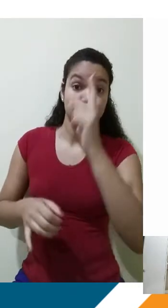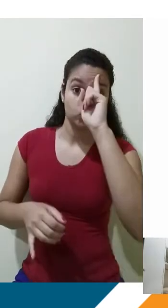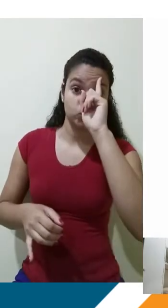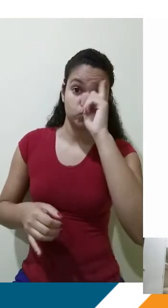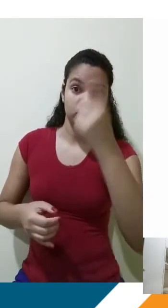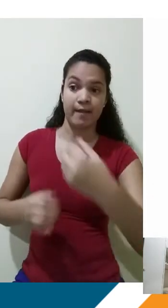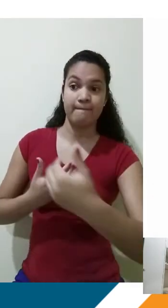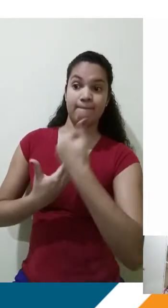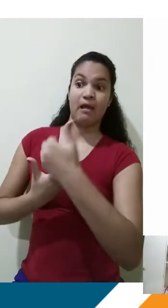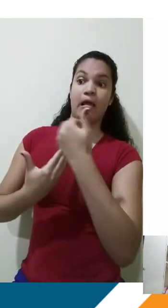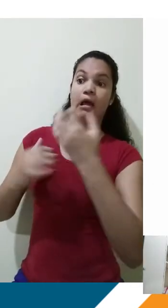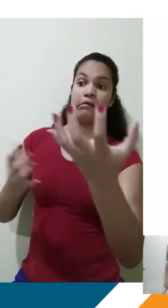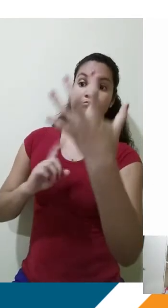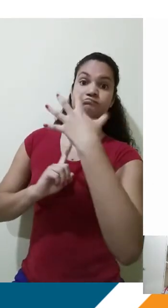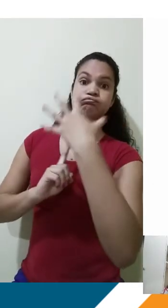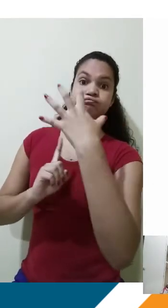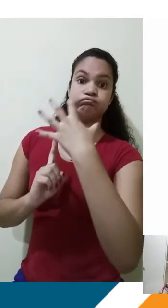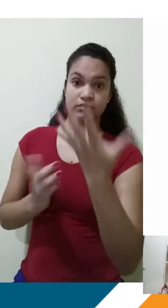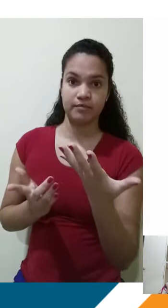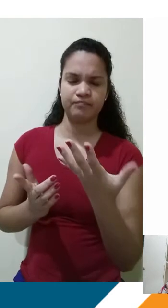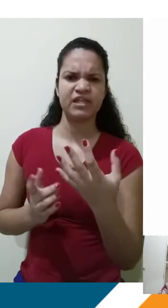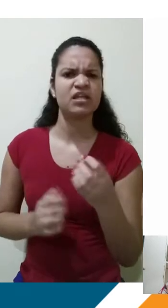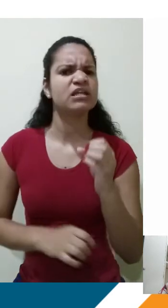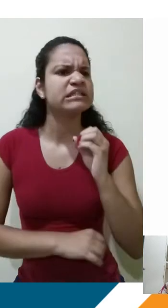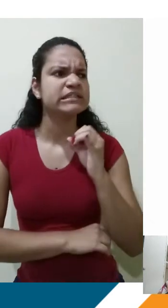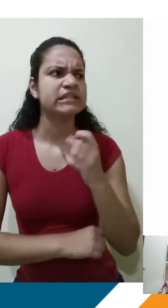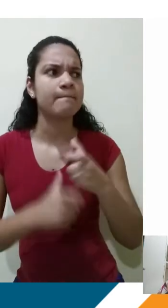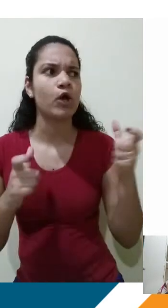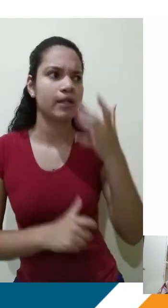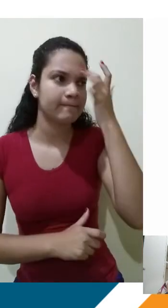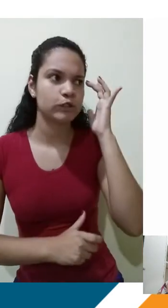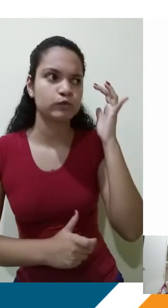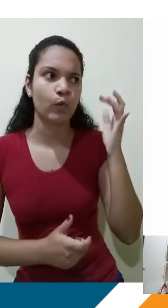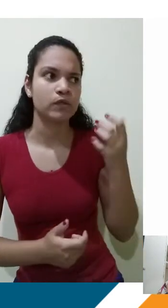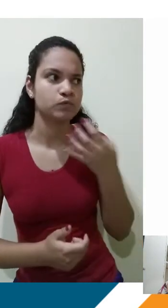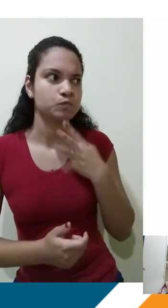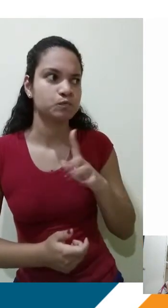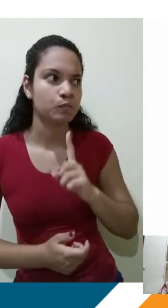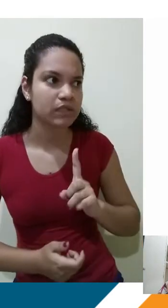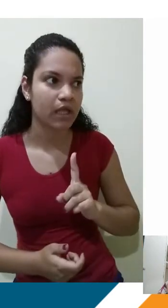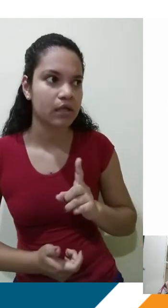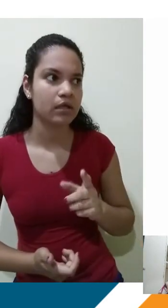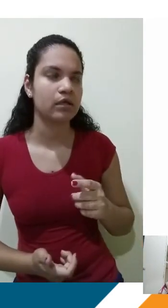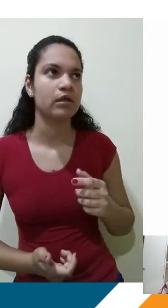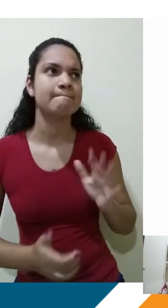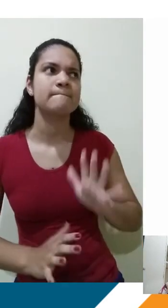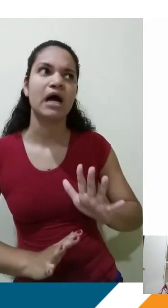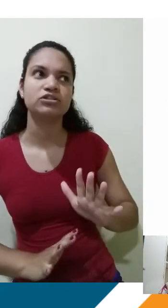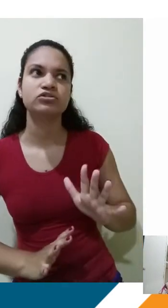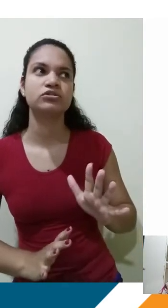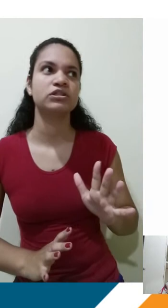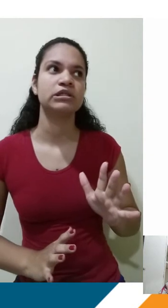cotidianamente. Ora, se a maioria das pessoas não tem conhecimento sobre a internet e estão sendo manipuladas, parece que elas estão sendo manipuladas porque elas